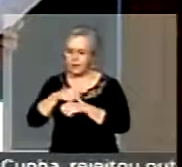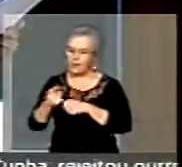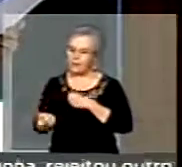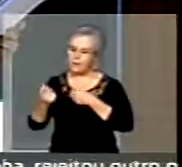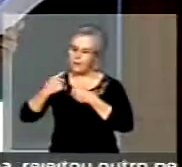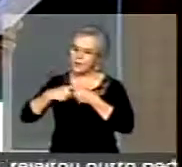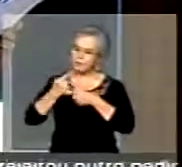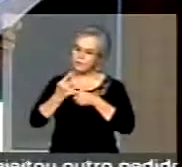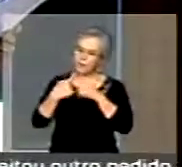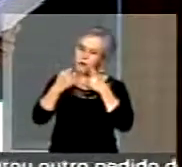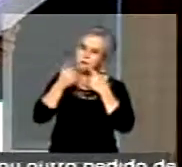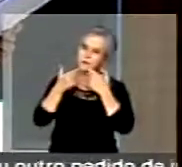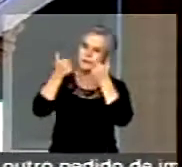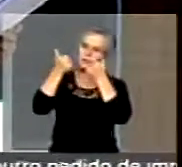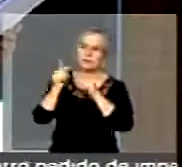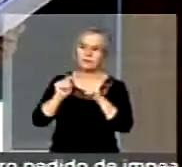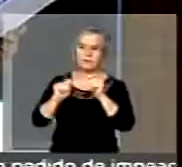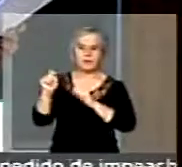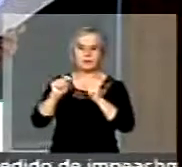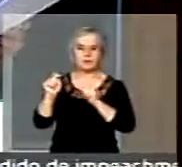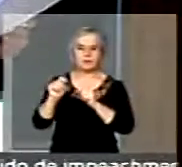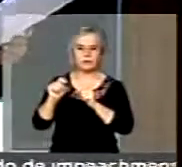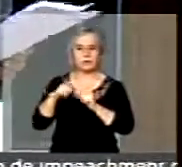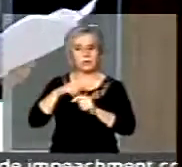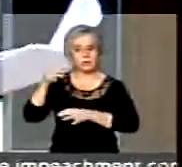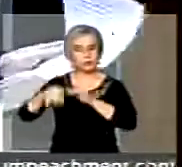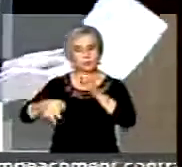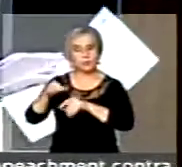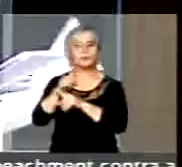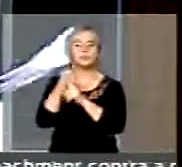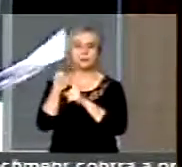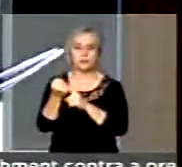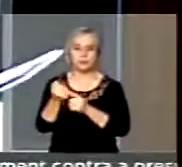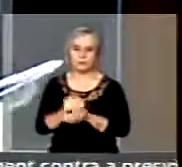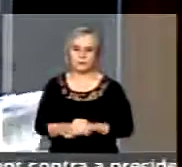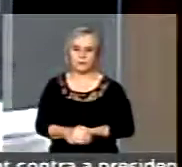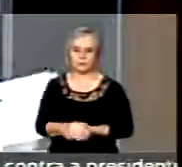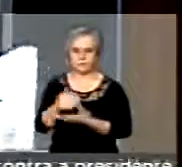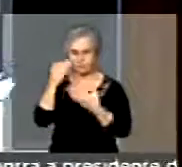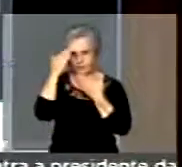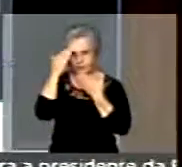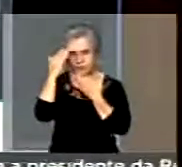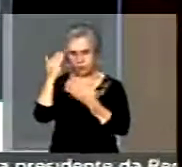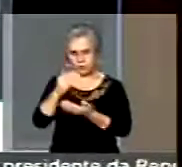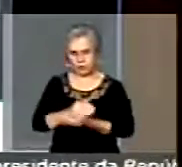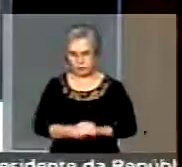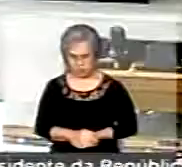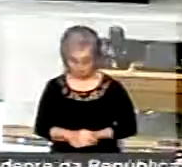trajetória de crescimento econômico com justiça social. Muito obrigado, senhor presidente.